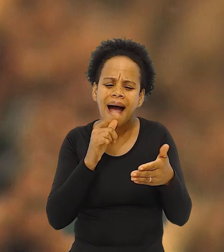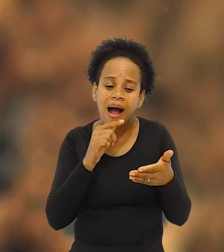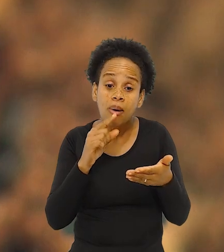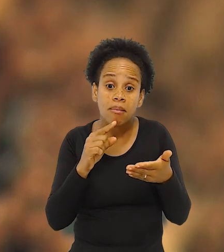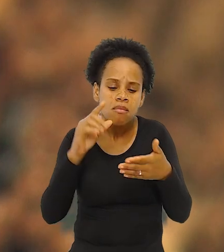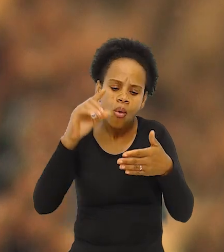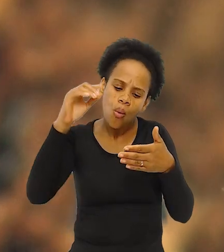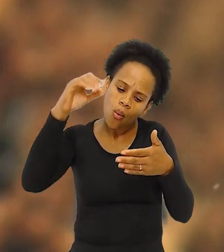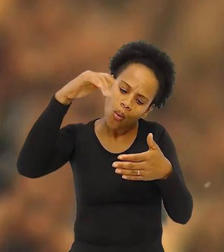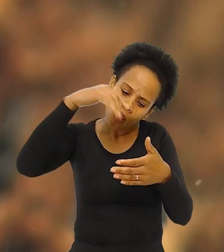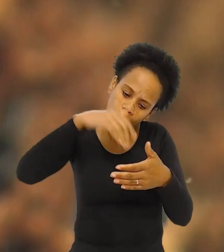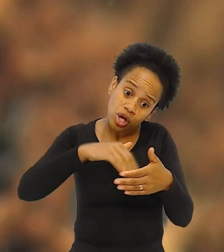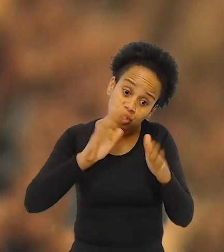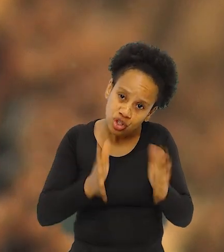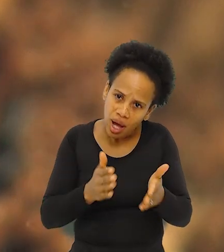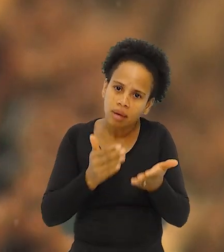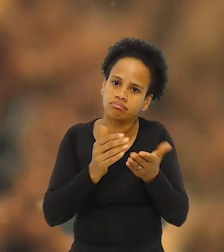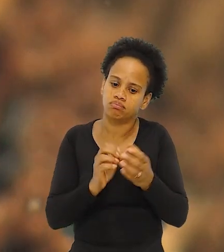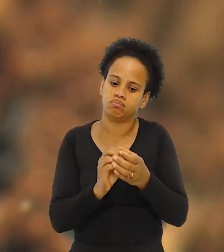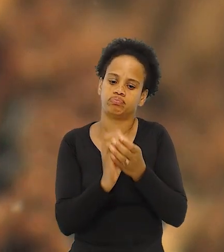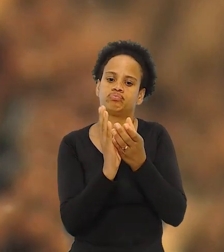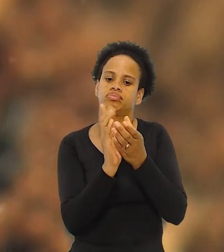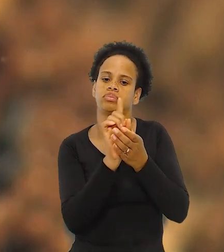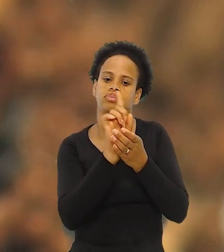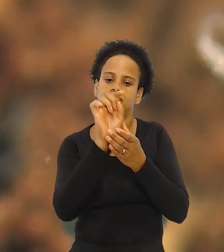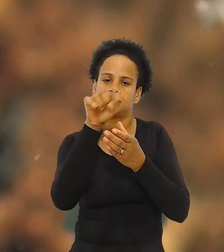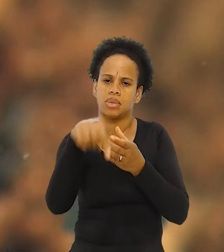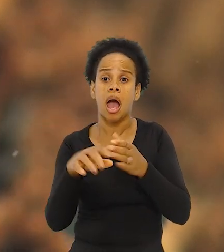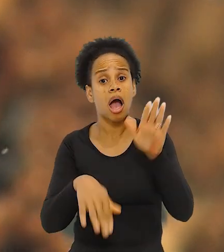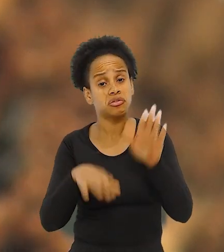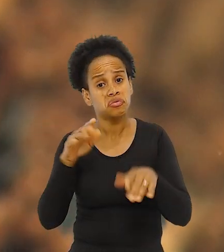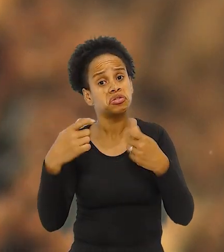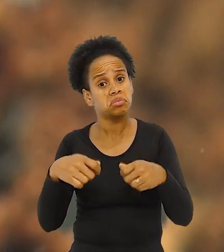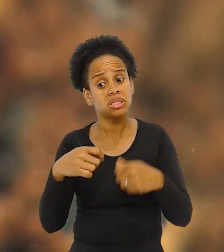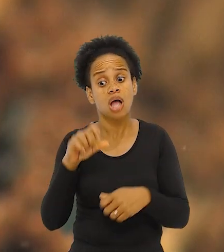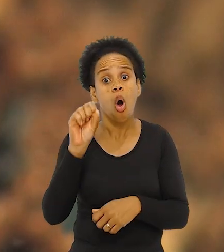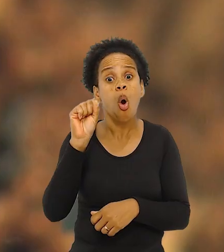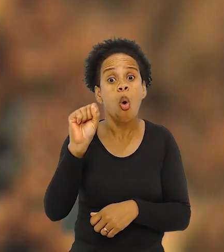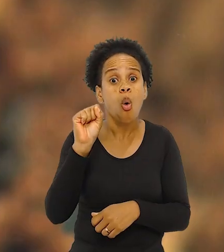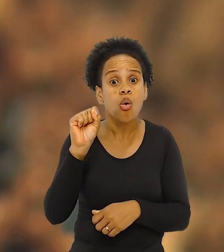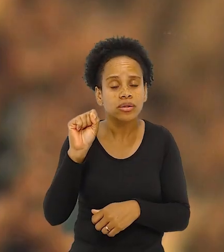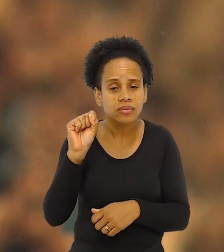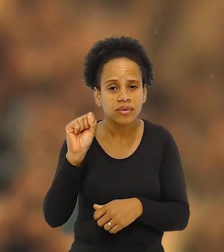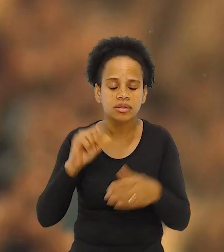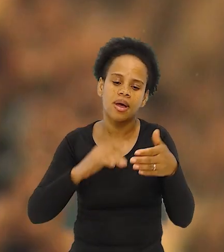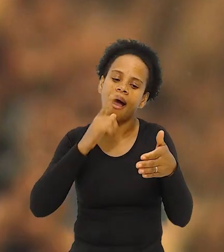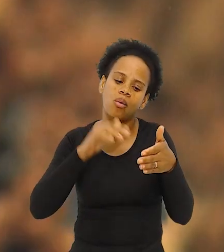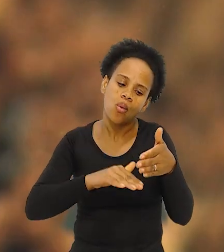água, também podem necessitar de 8 sucessivas imersões para